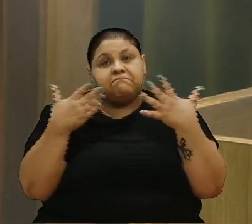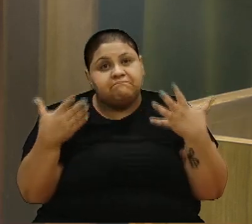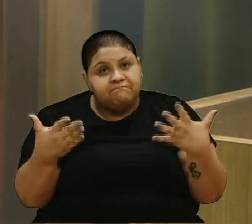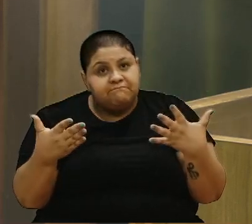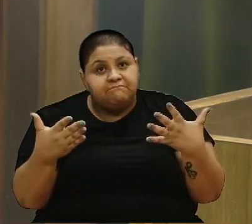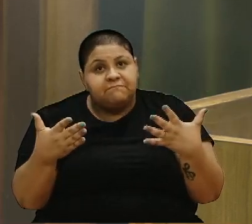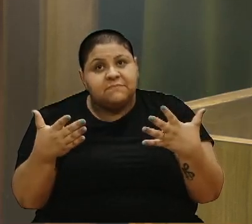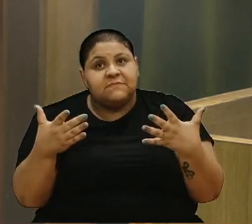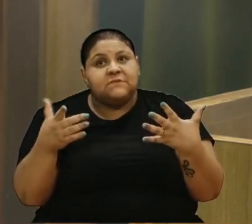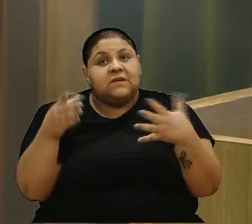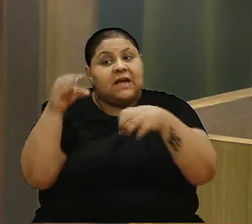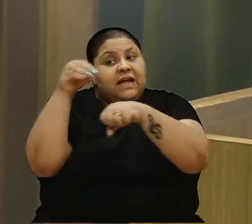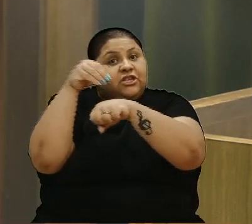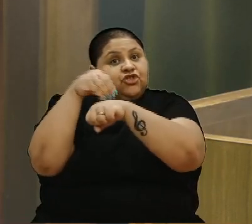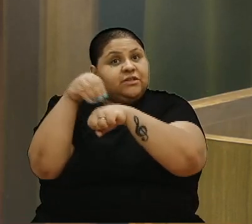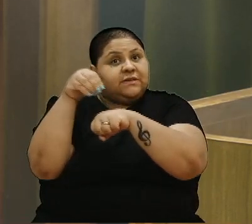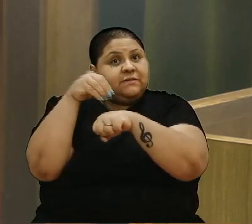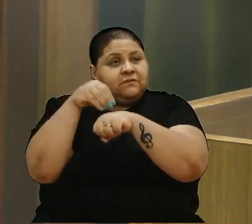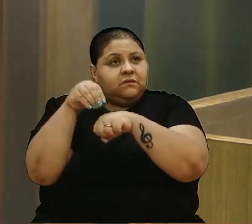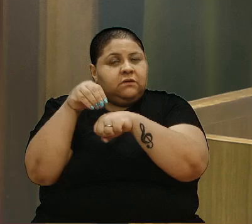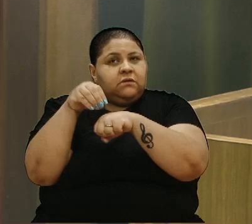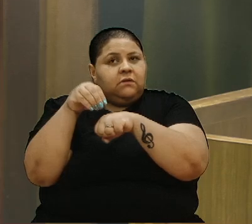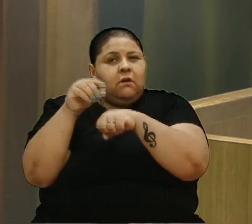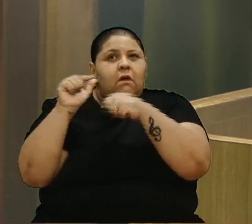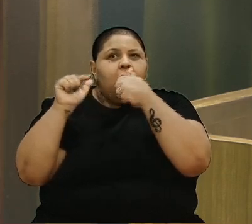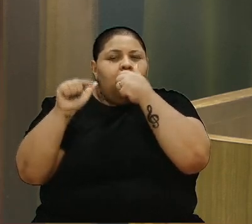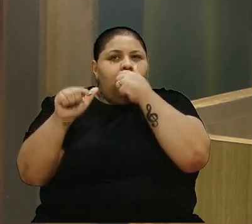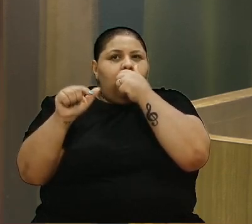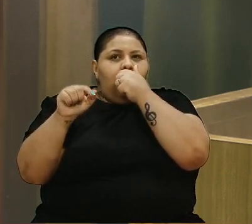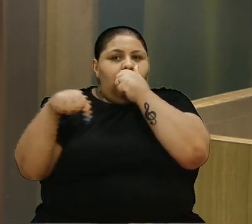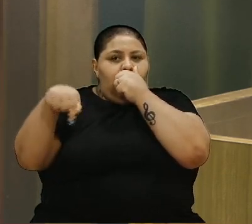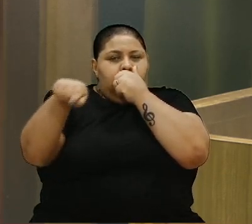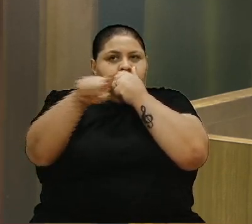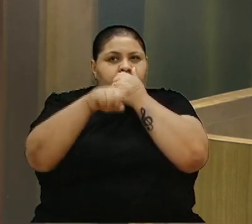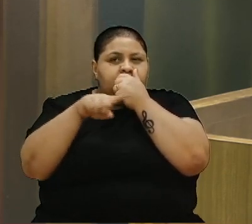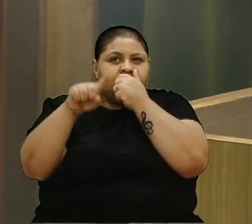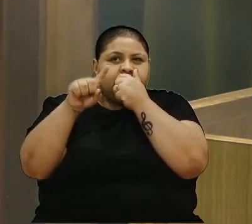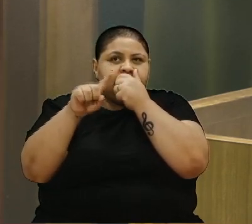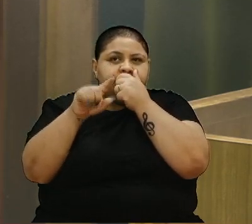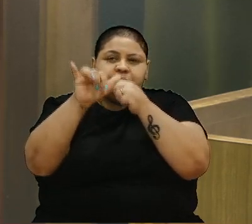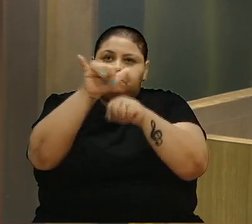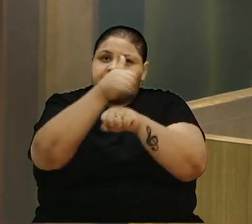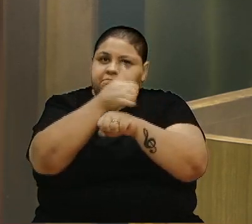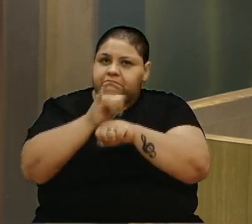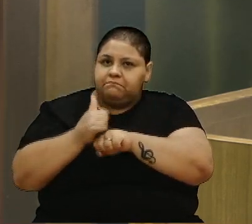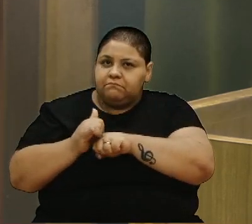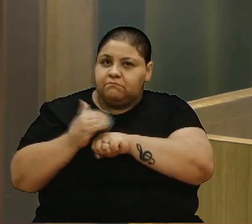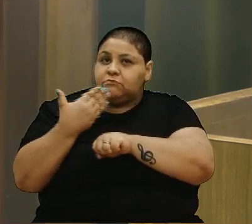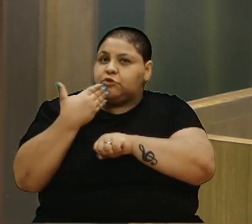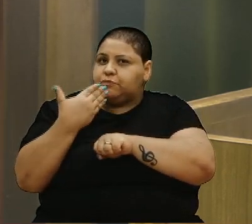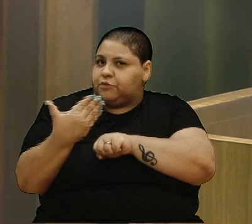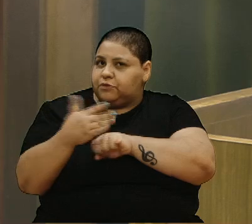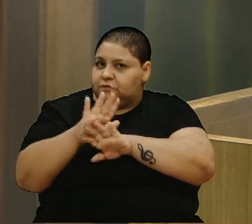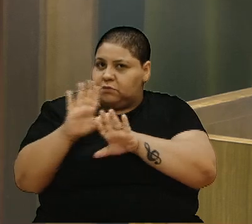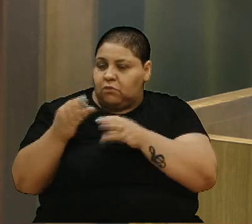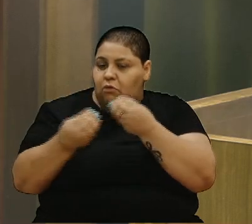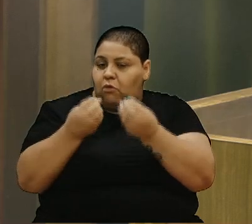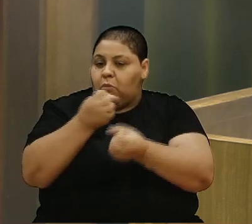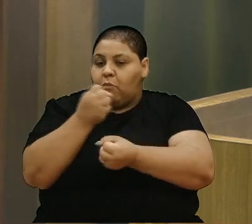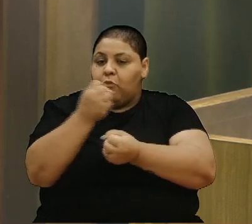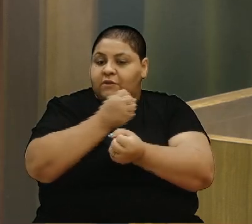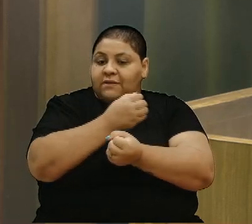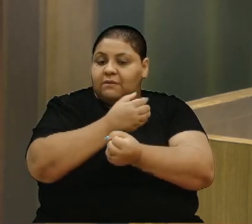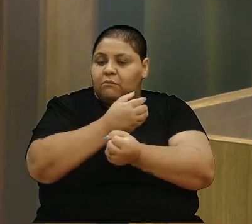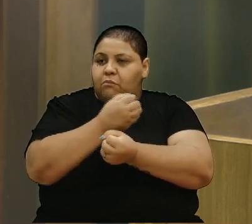a indicação, ela é o nosso instrumento de solicitação enquanto poder